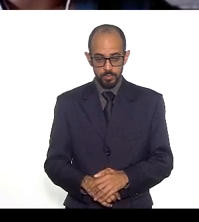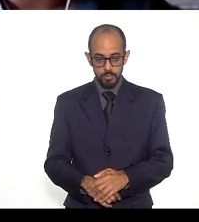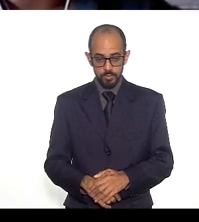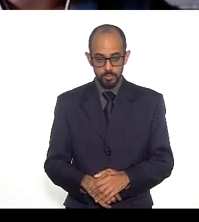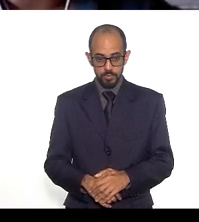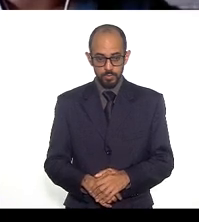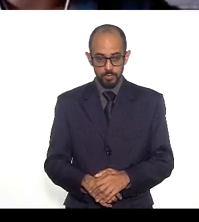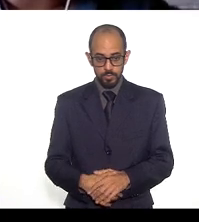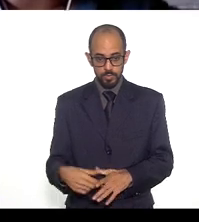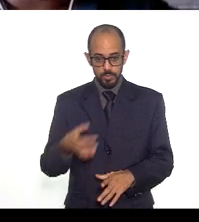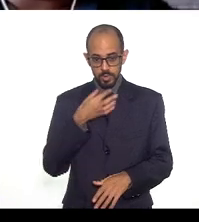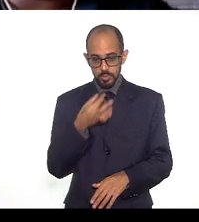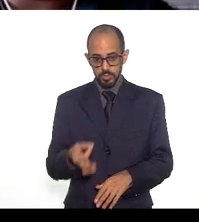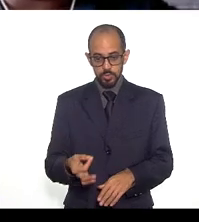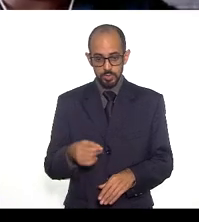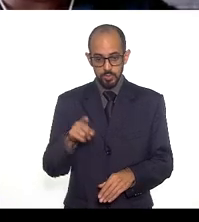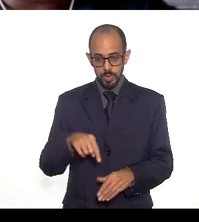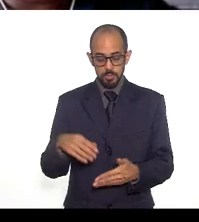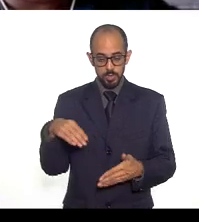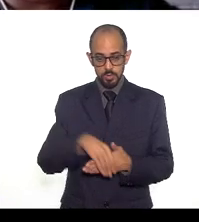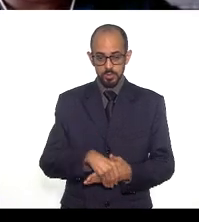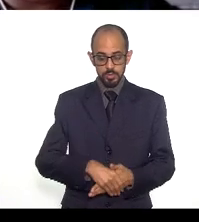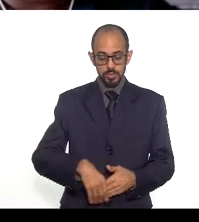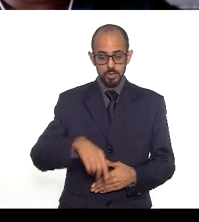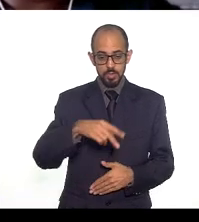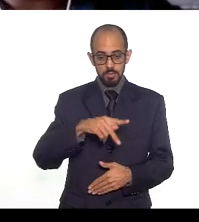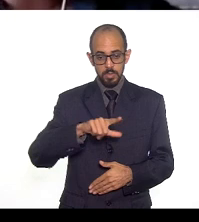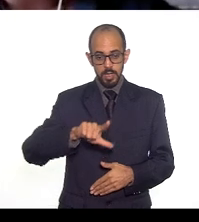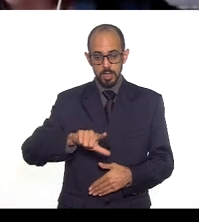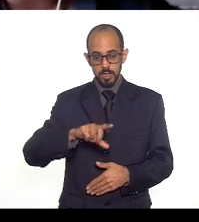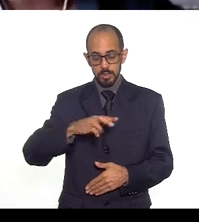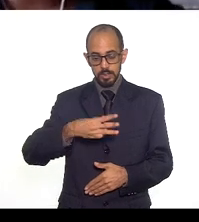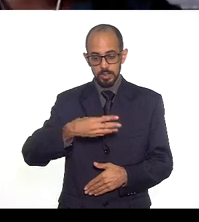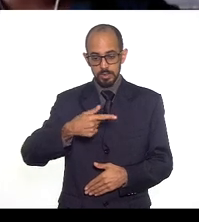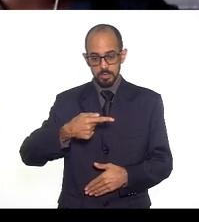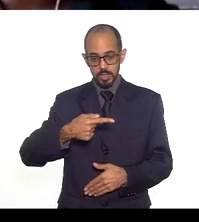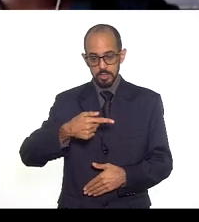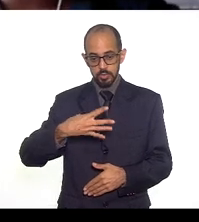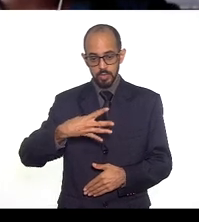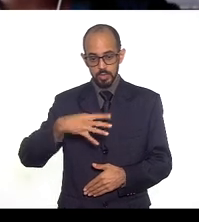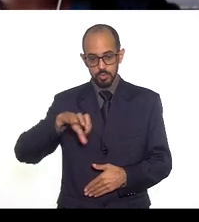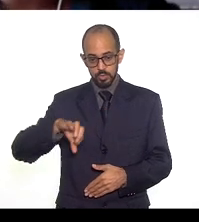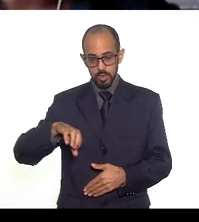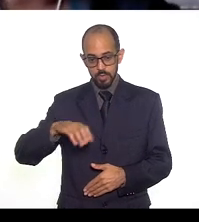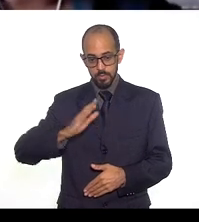o parecer é pela anexação ao PL 3749/21.